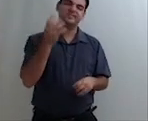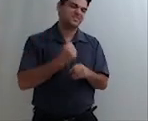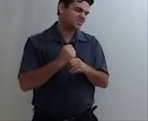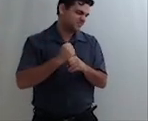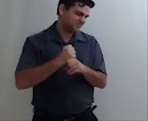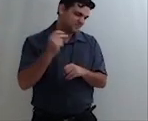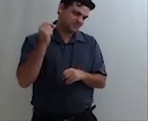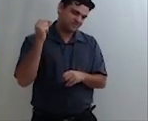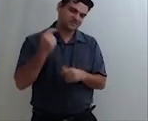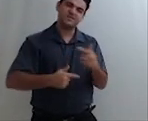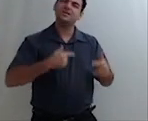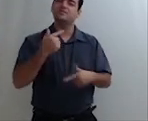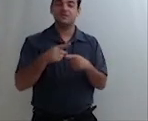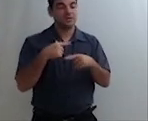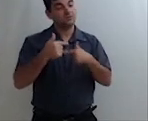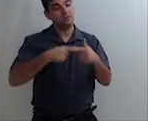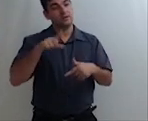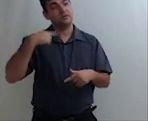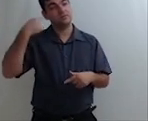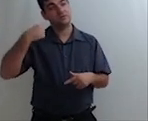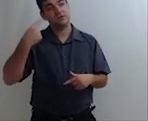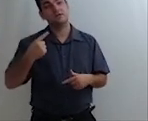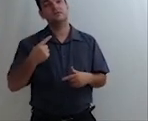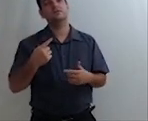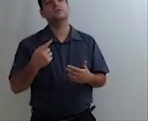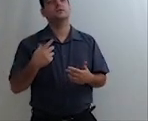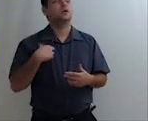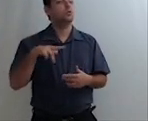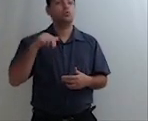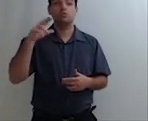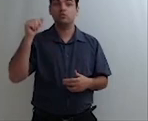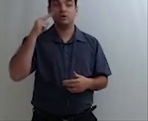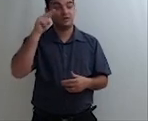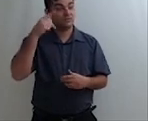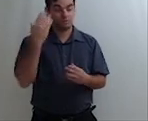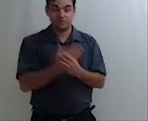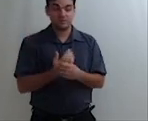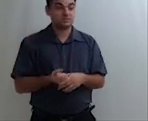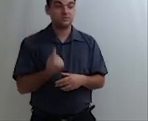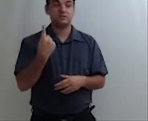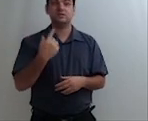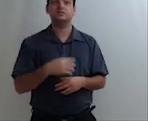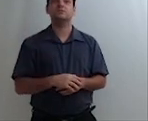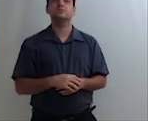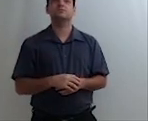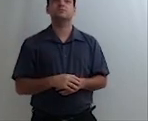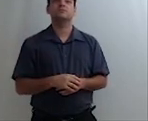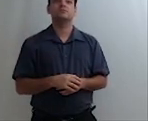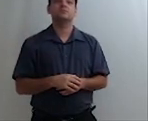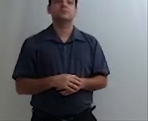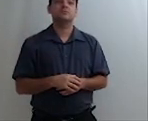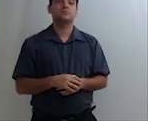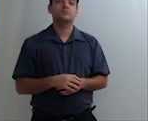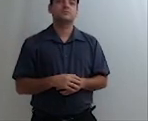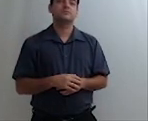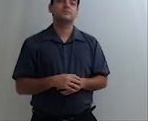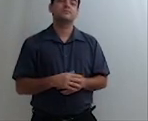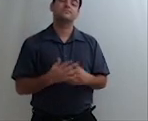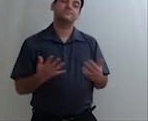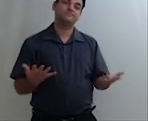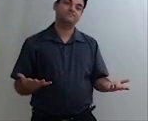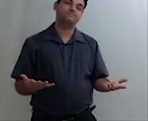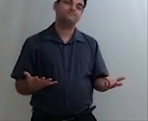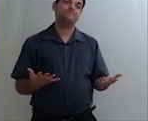de advogado nunca tive uma ação penal que me chocasse tanto tanto quanto a